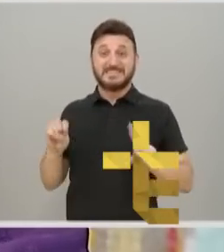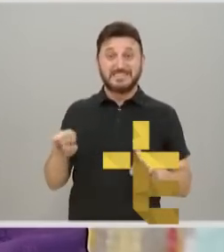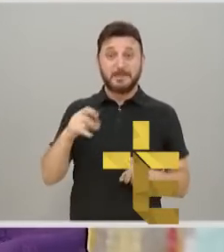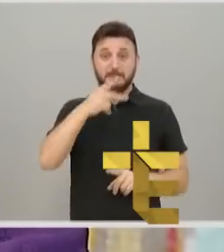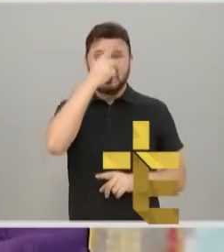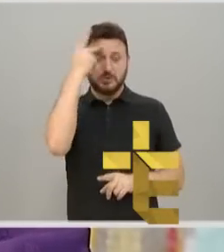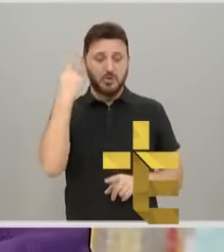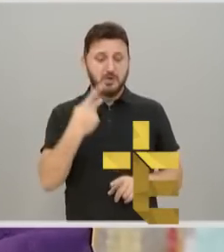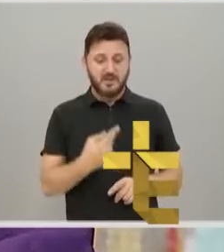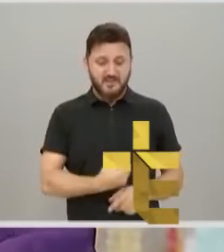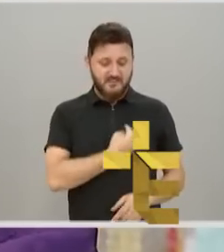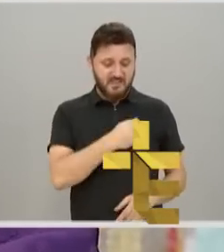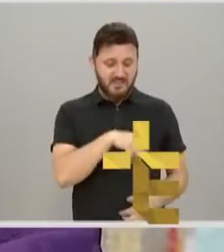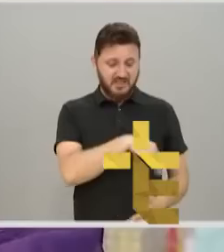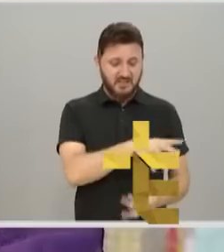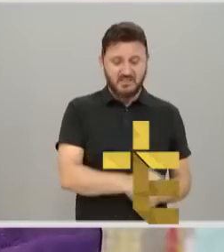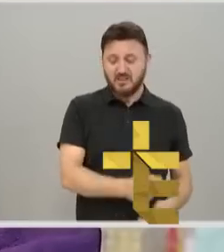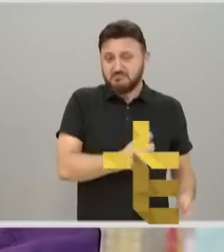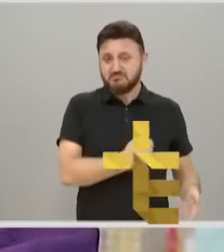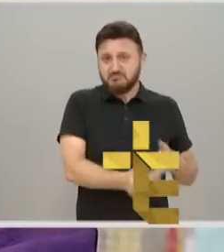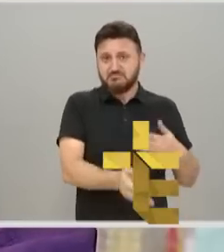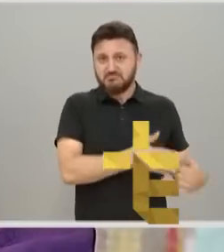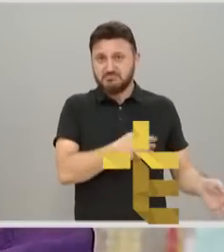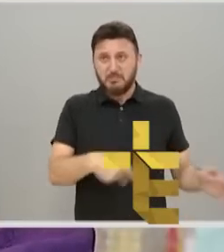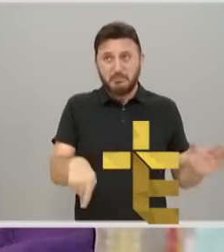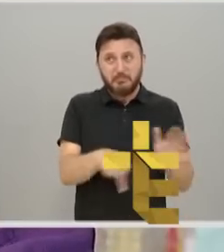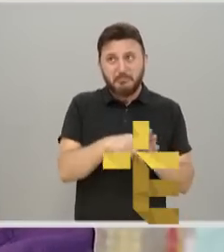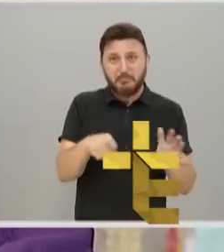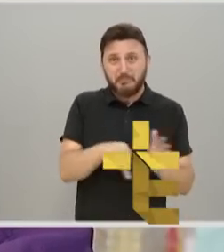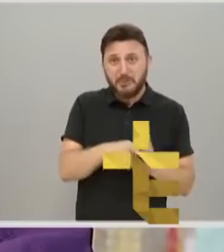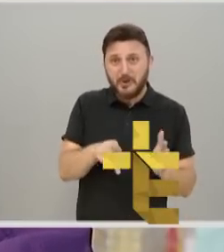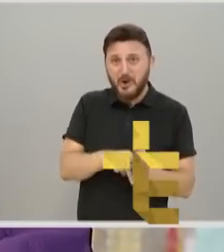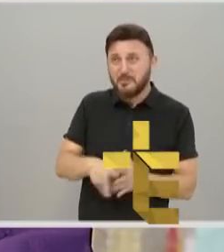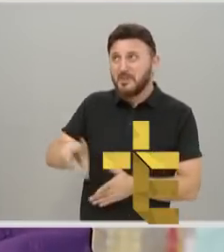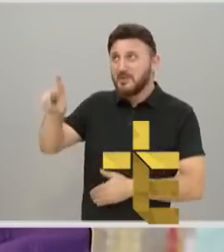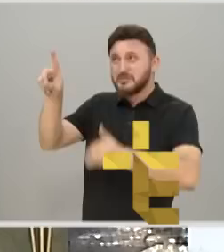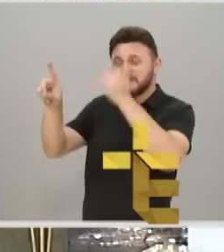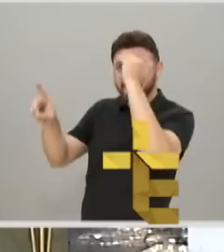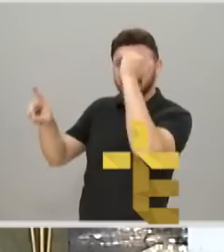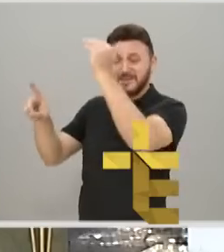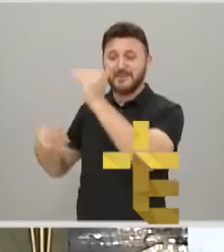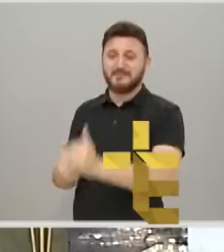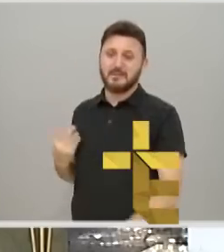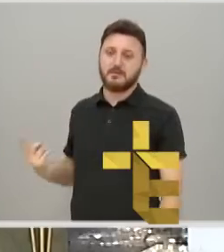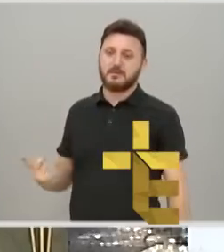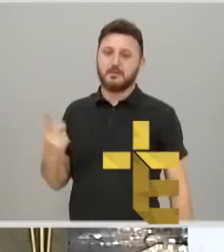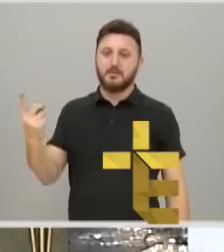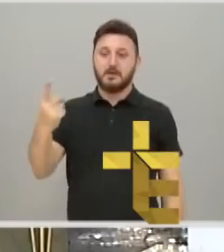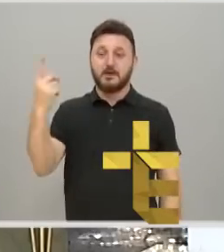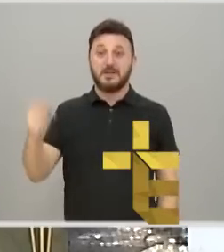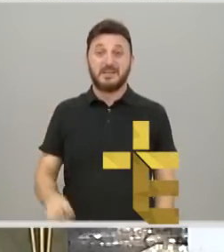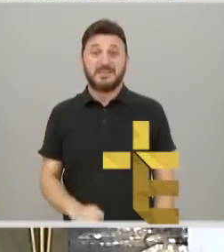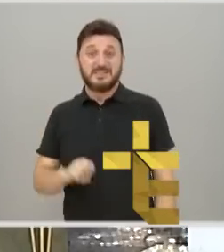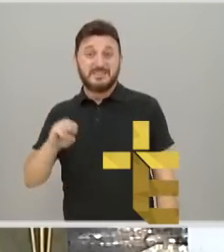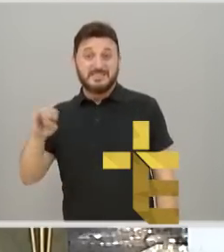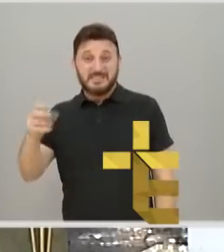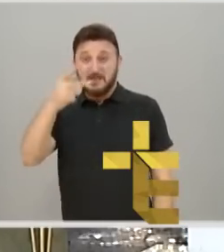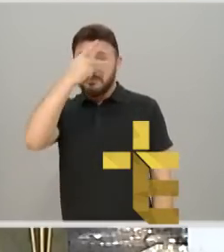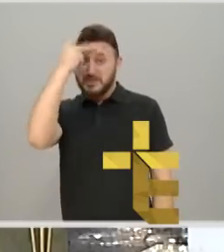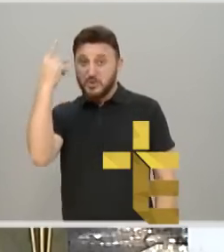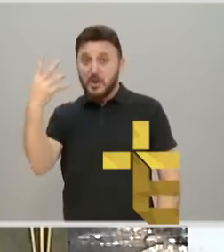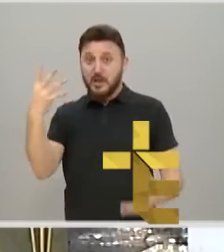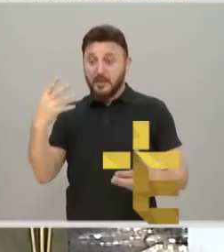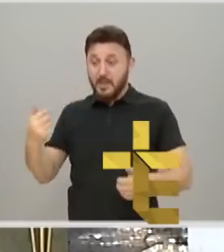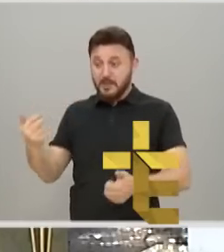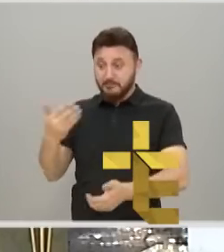conta de sua vida neste mundo, conserva-la para a vida eterna. Se alguém me quer